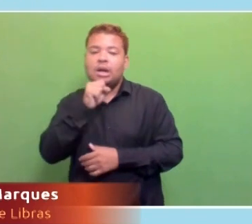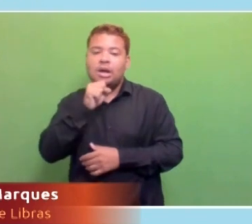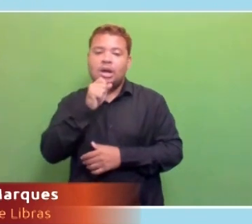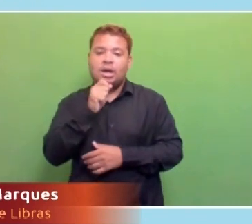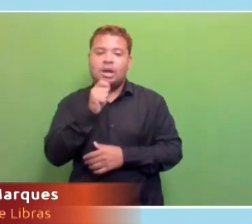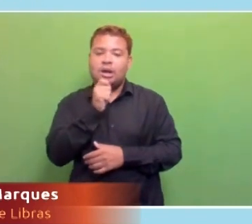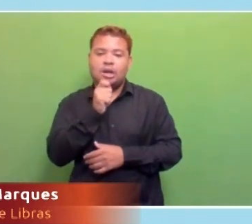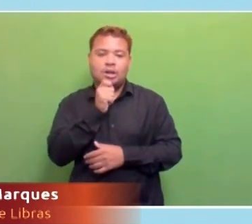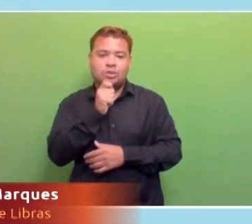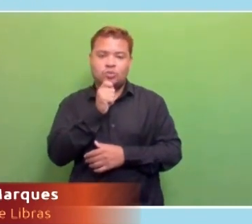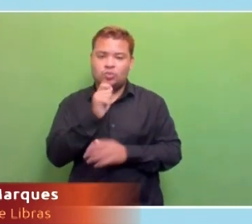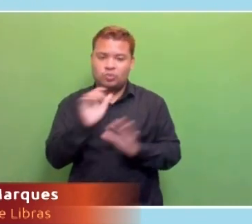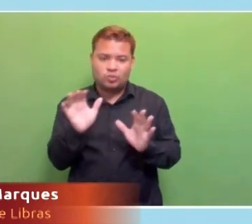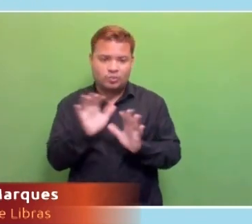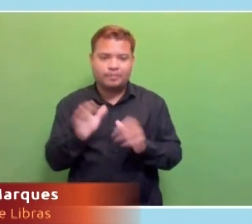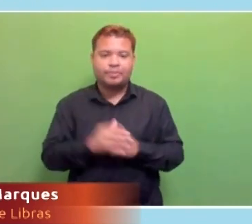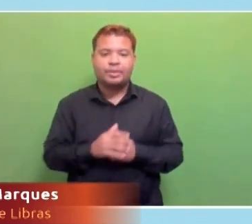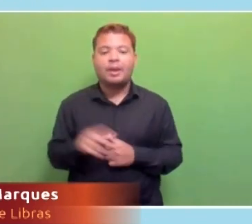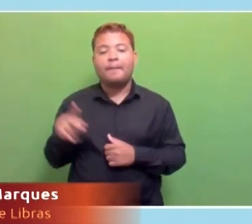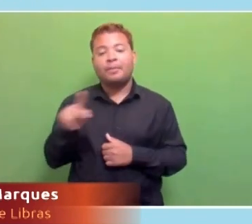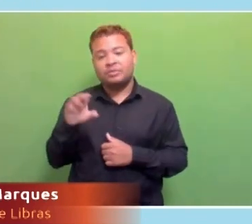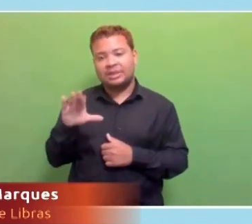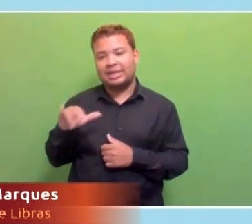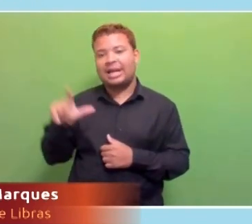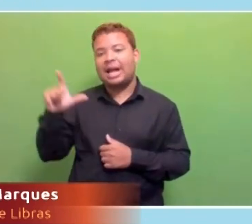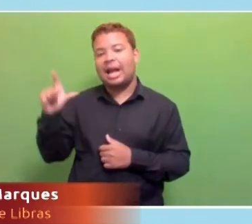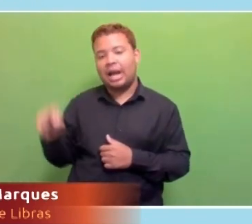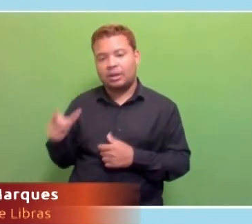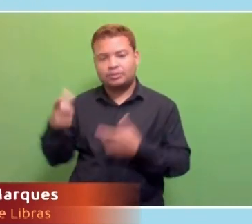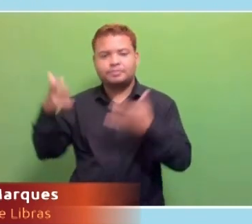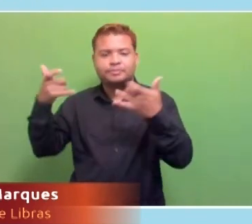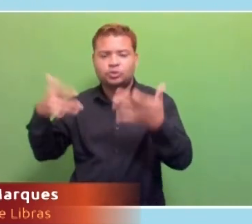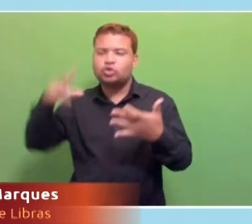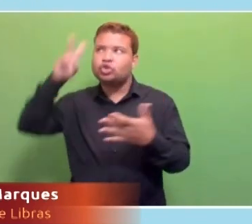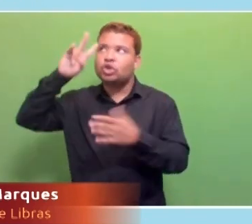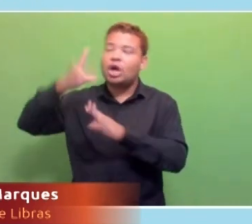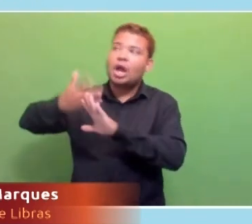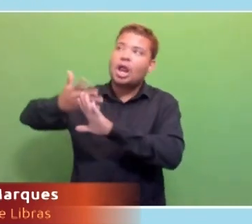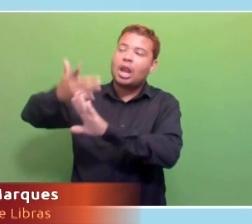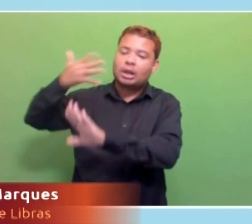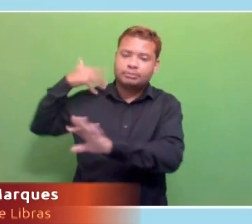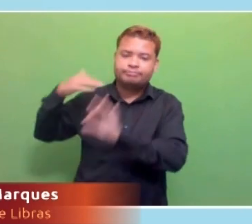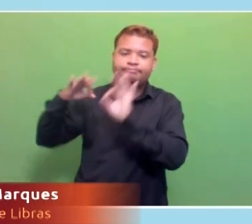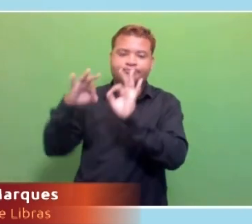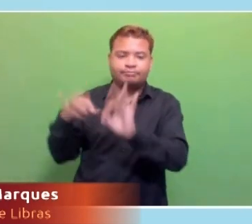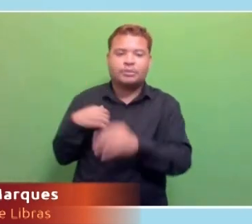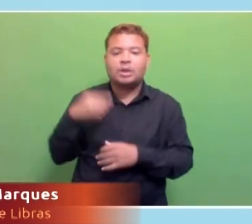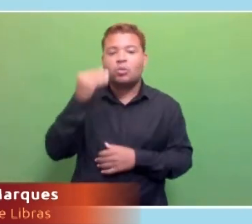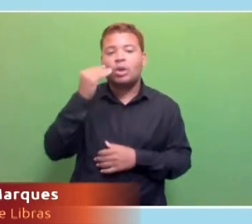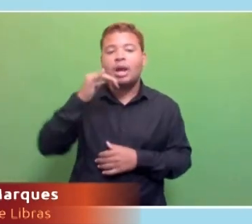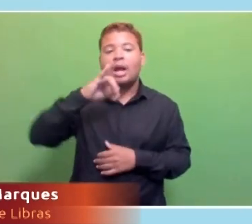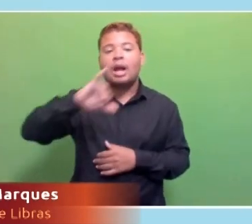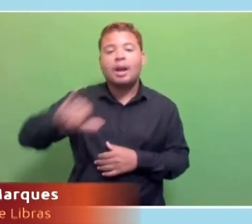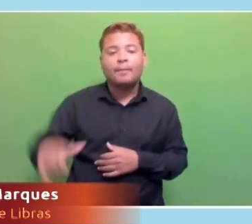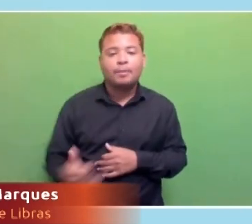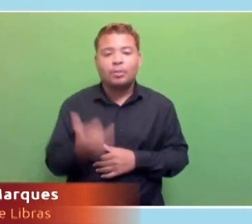Acho que o professor Carlos colocou bem as origens históricas. Eu vou tentar aproveitar aqui mais a partir né, dos anos 70 em